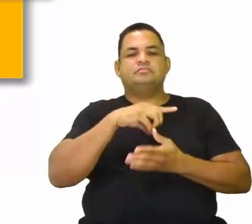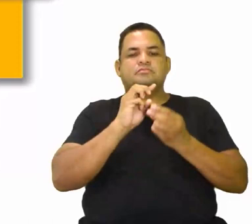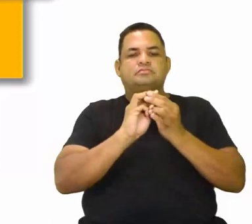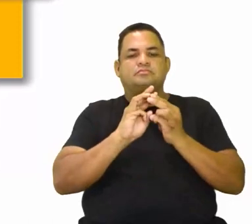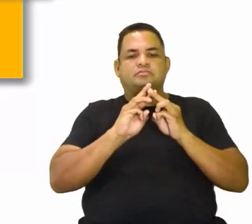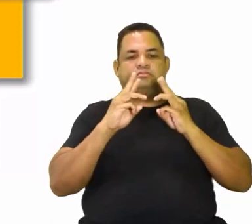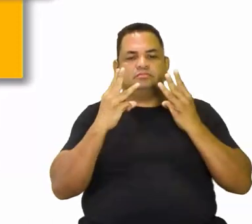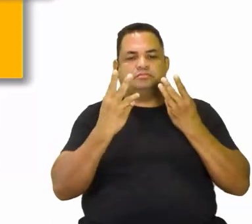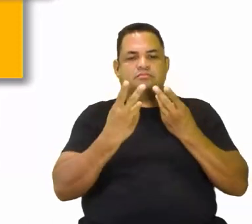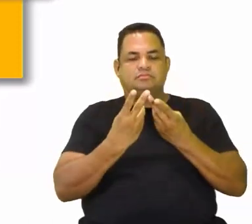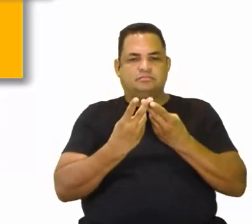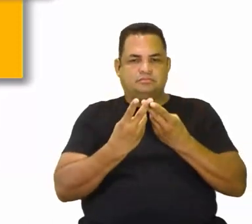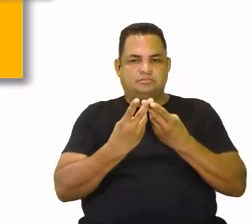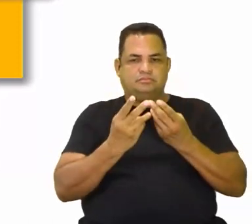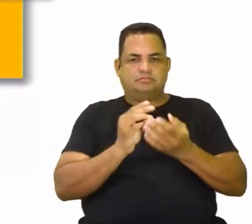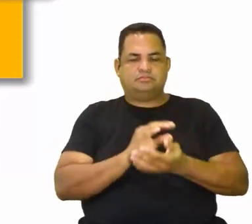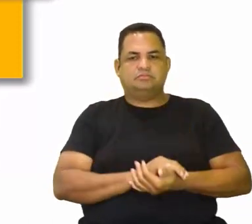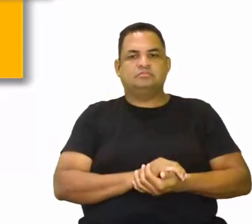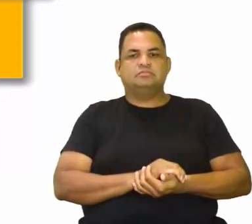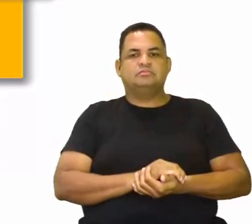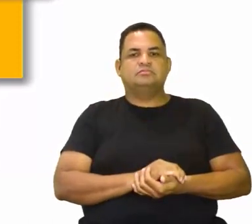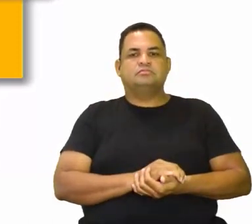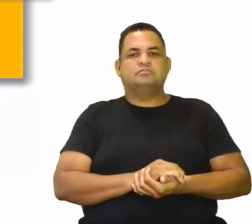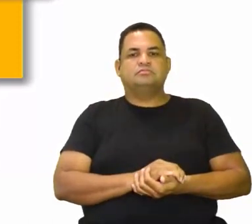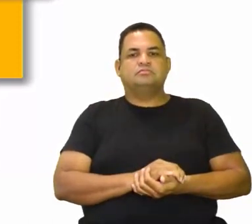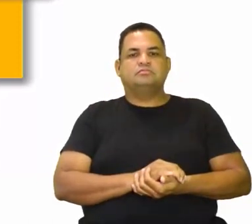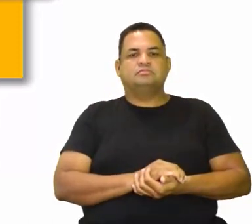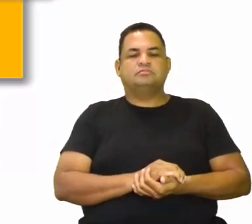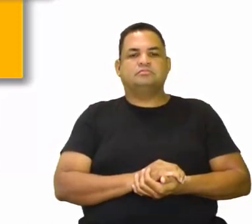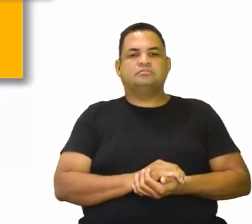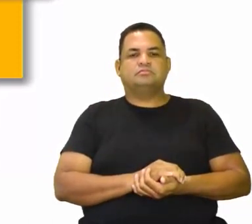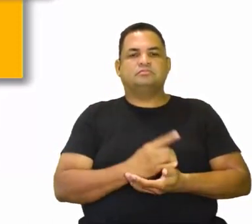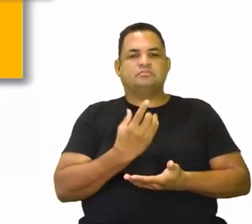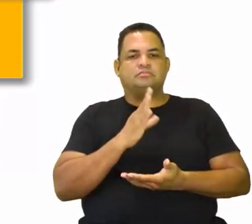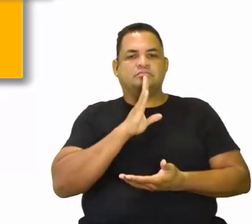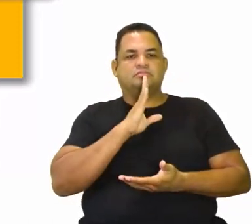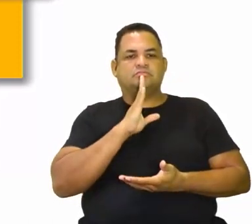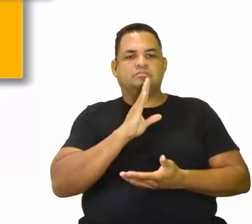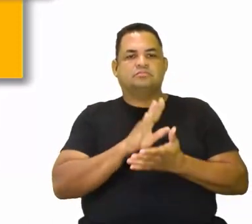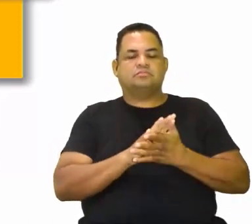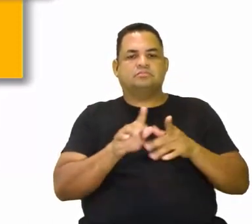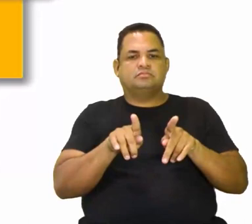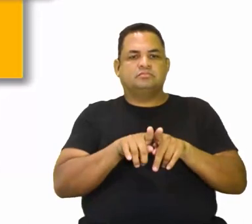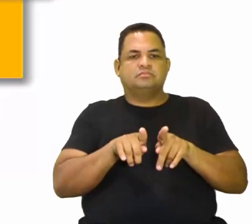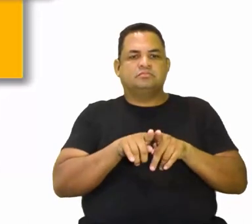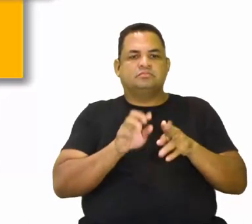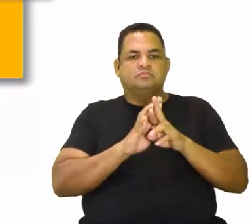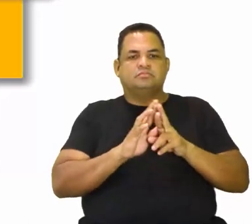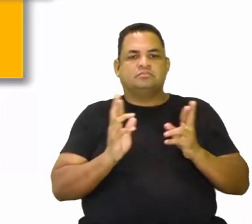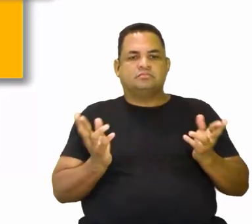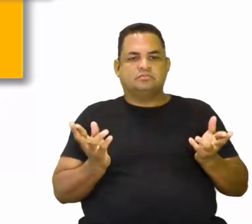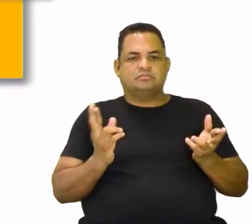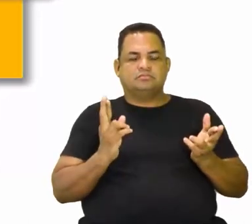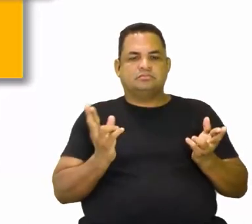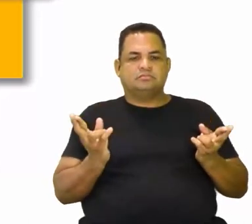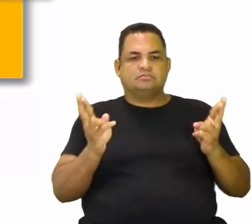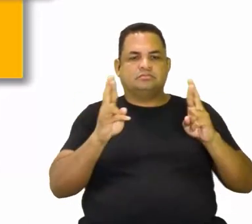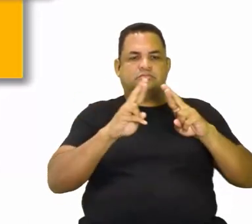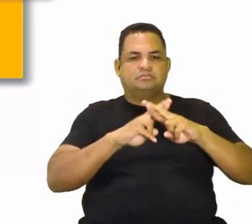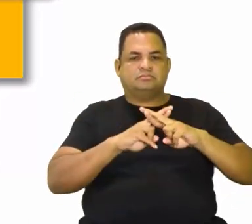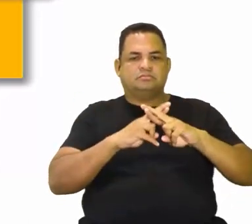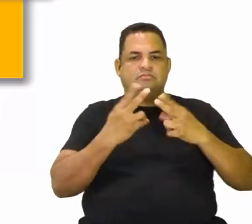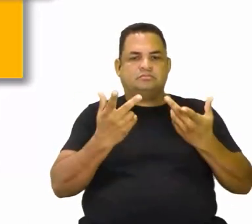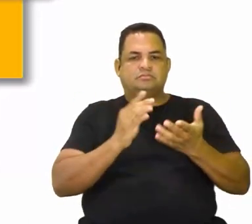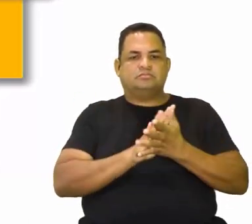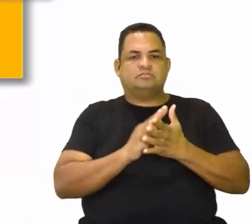constituição da matéria. Vocês vão conhecer também as reações químicas, que